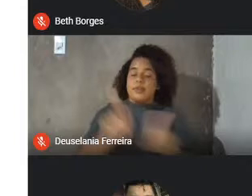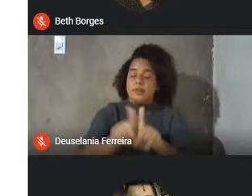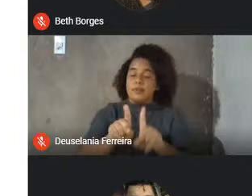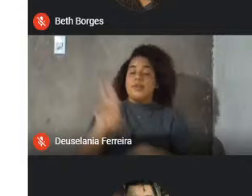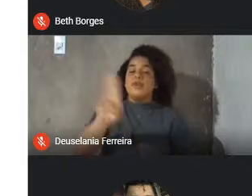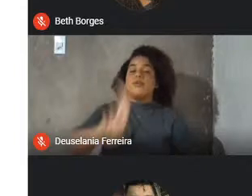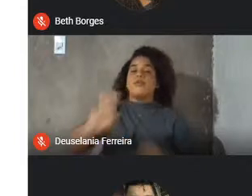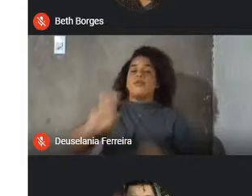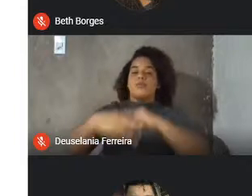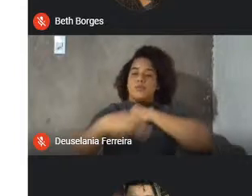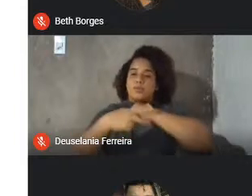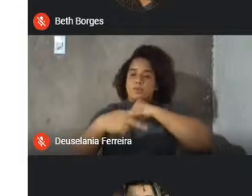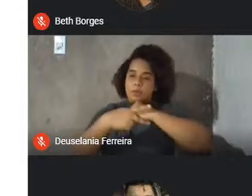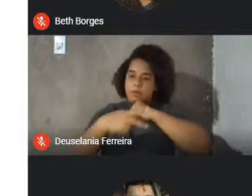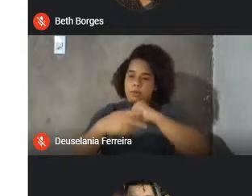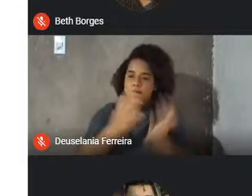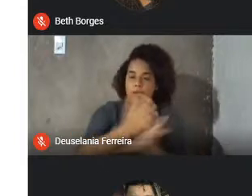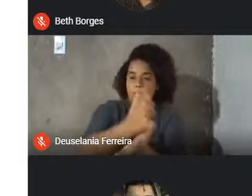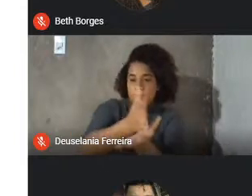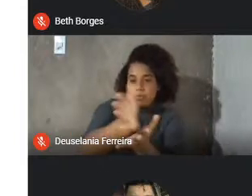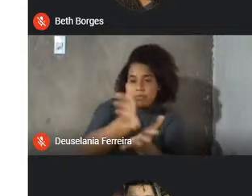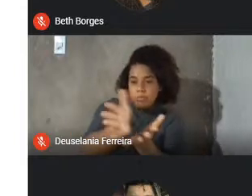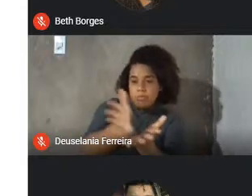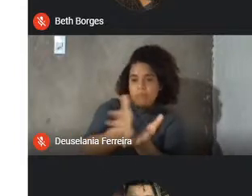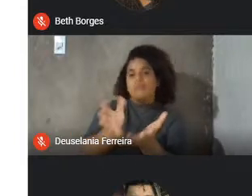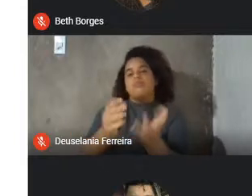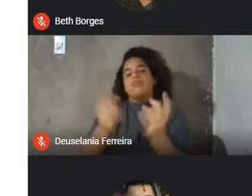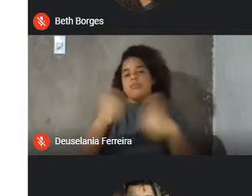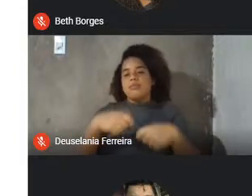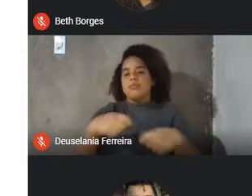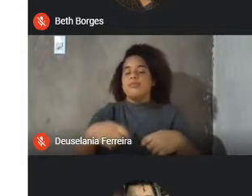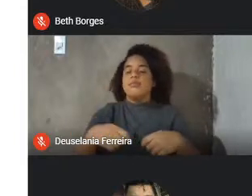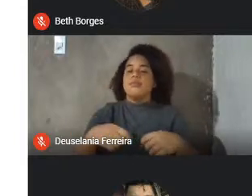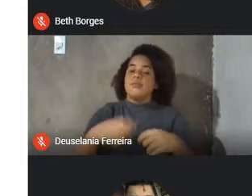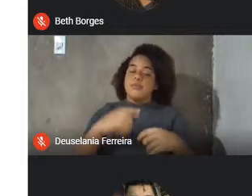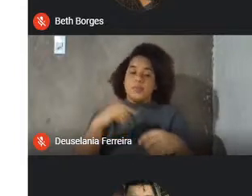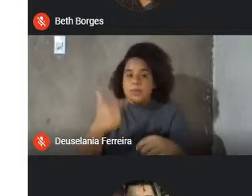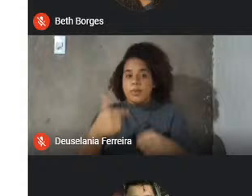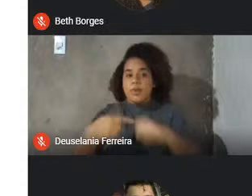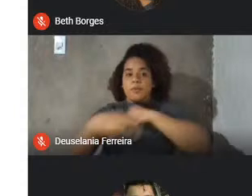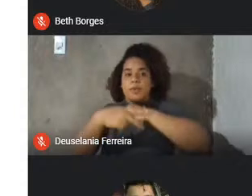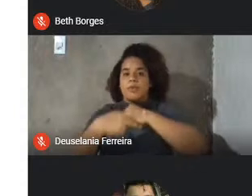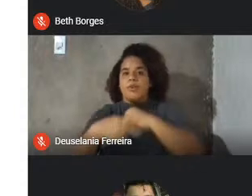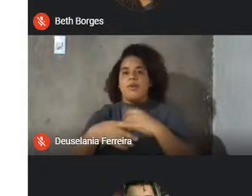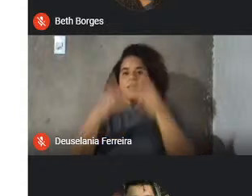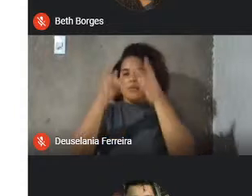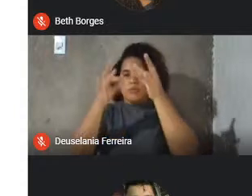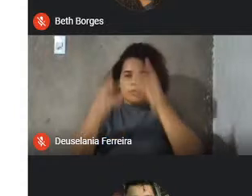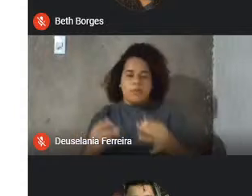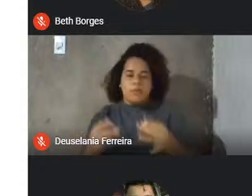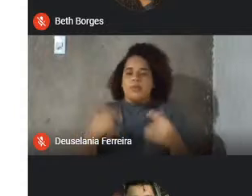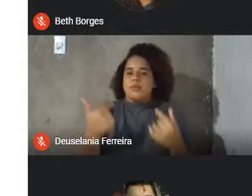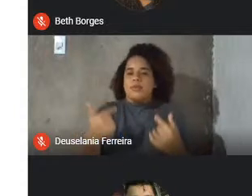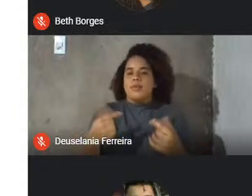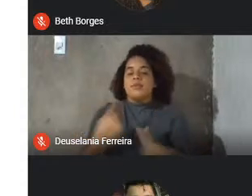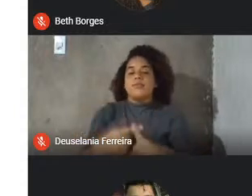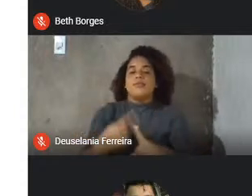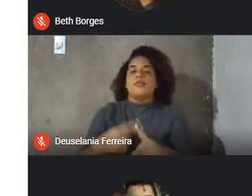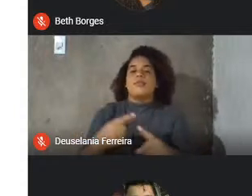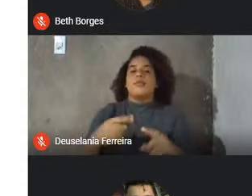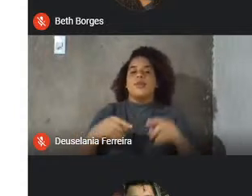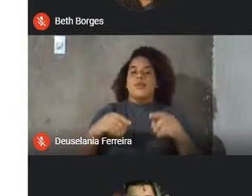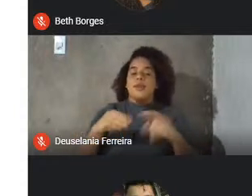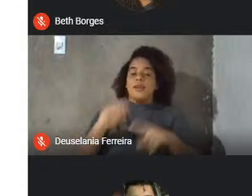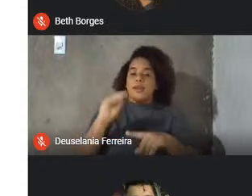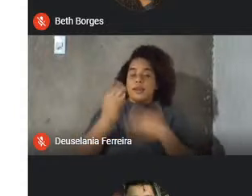tá? Que na verdade não existe um protocolo específico, o protocolo, que eu digo a forma de falar, porque na terapia de esquemas,